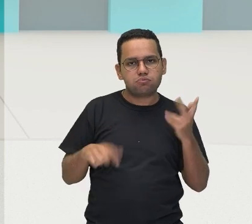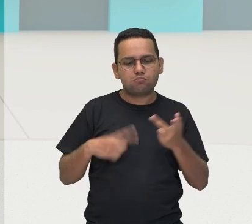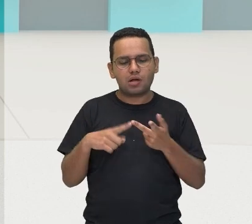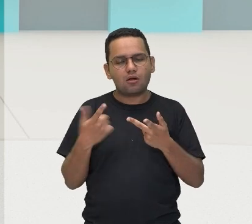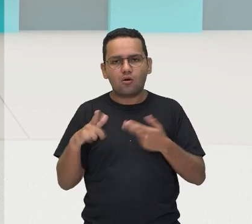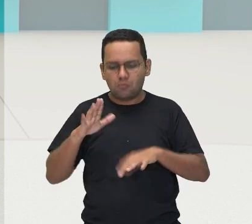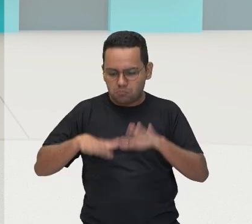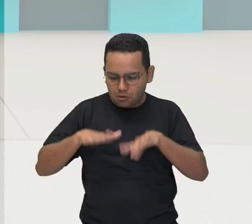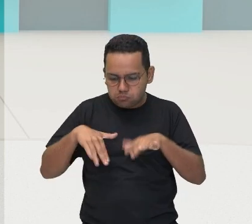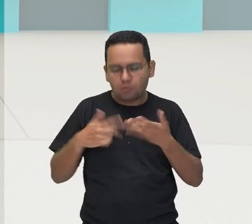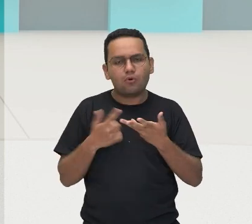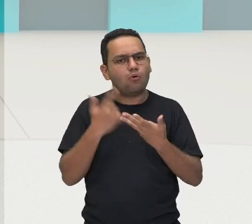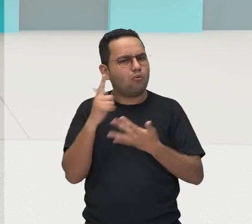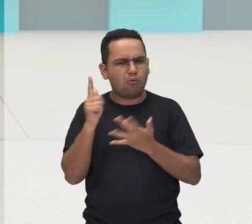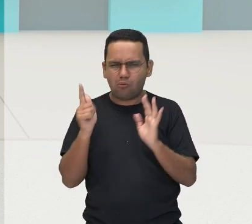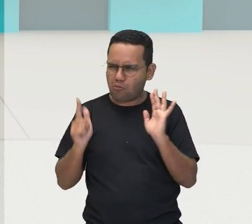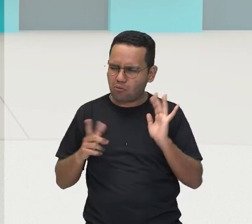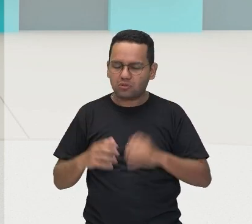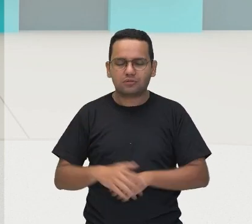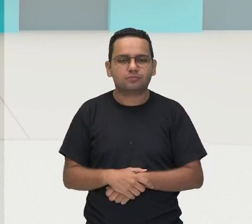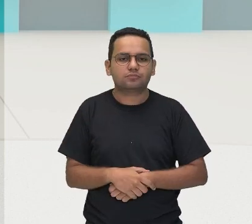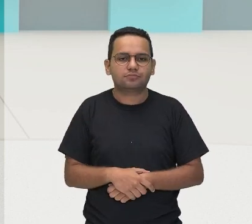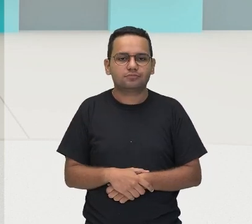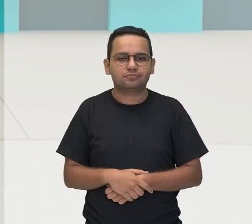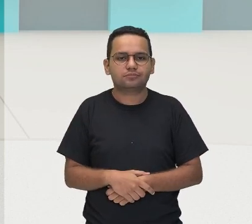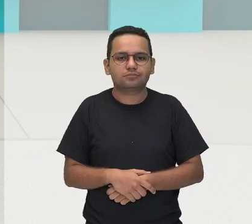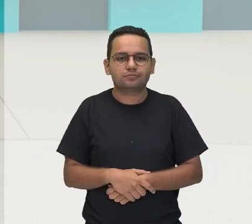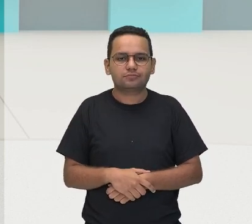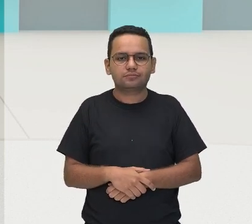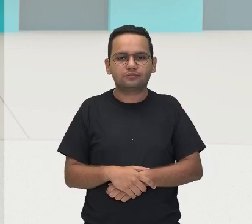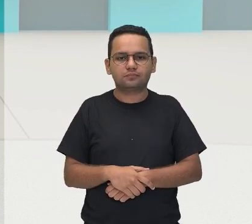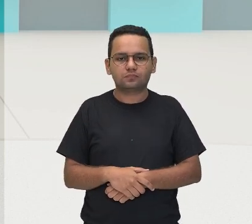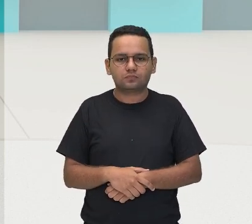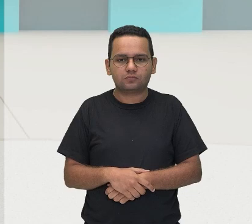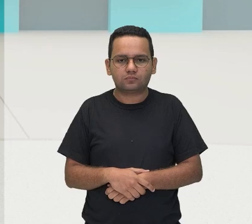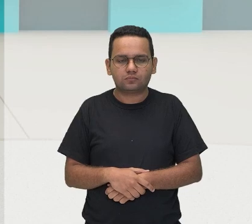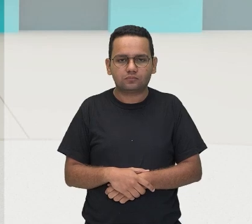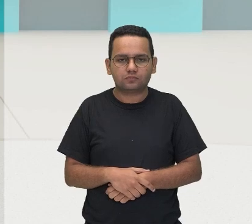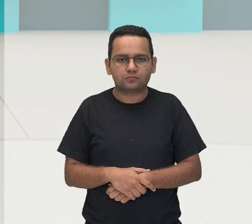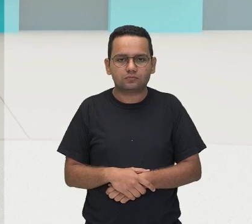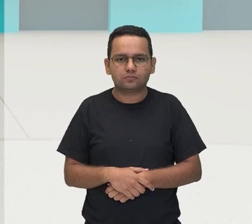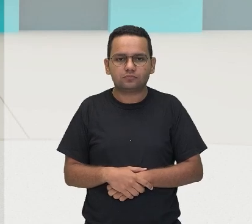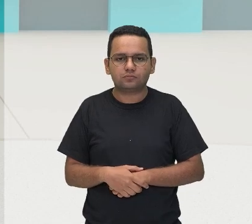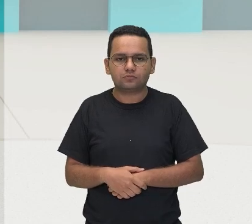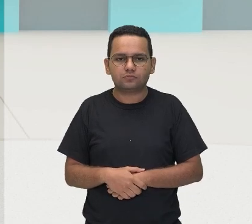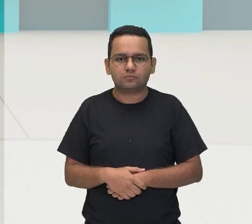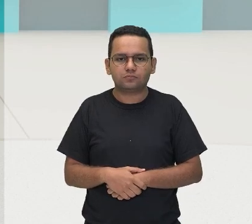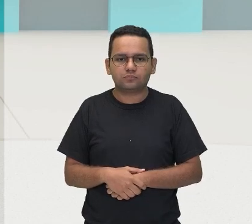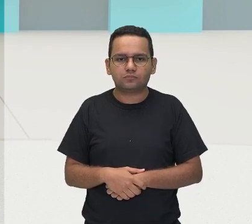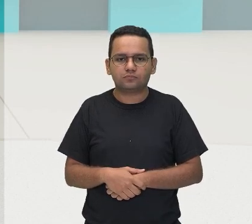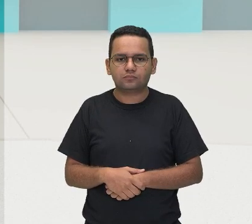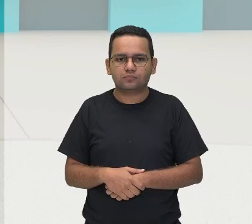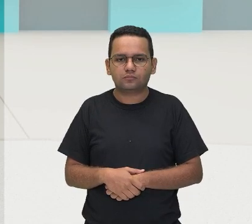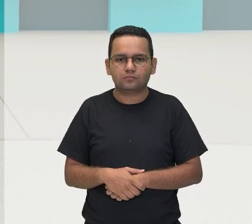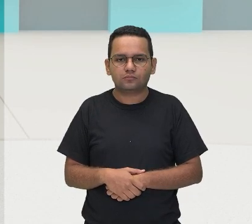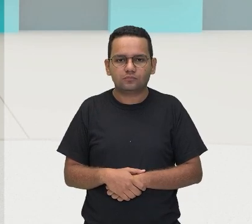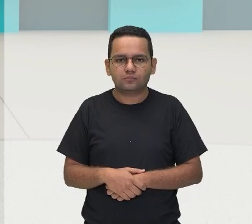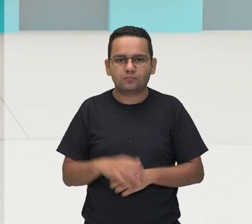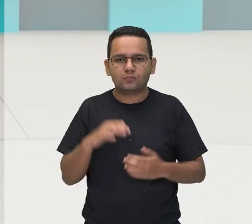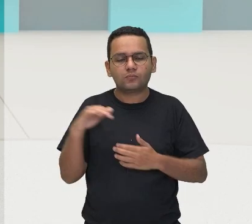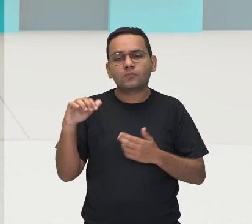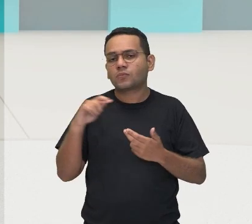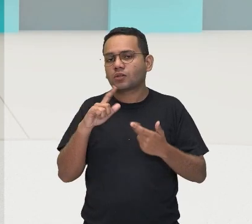atabaque, pandeiro, agogô e reco-reco. Tá certo? Dando continuidade, nós vamos ver sobre o